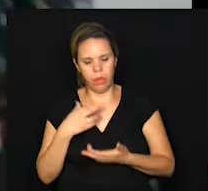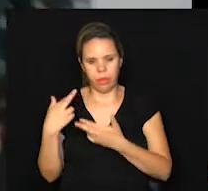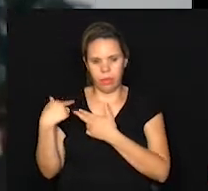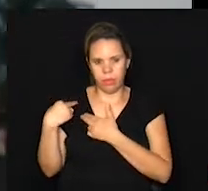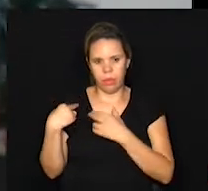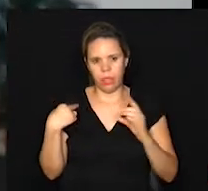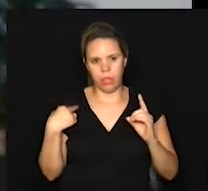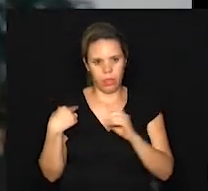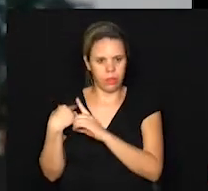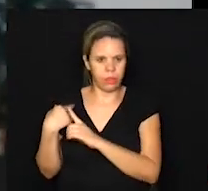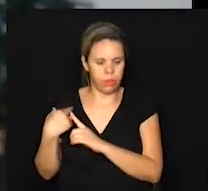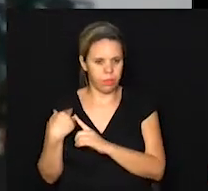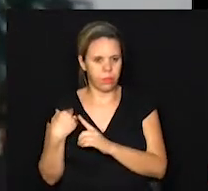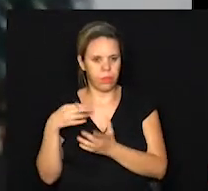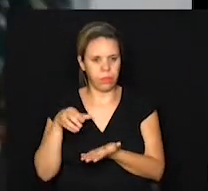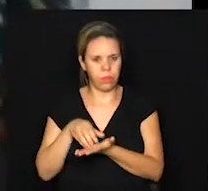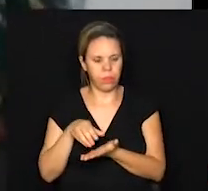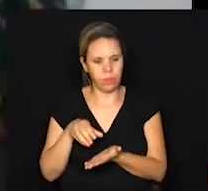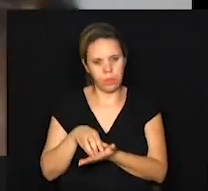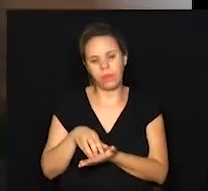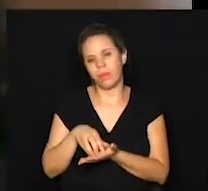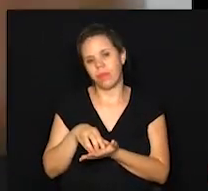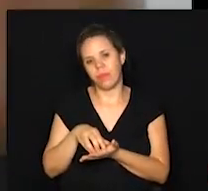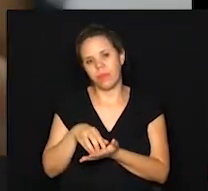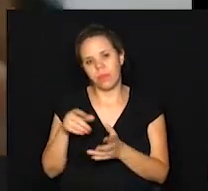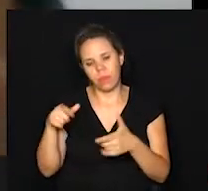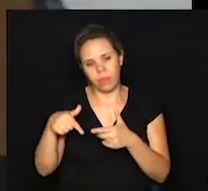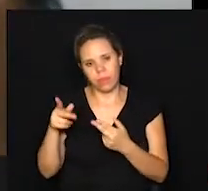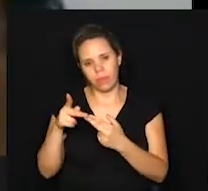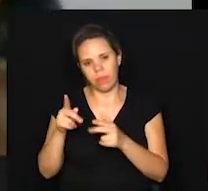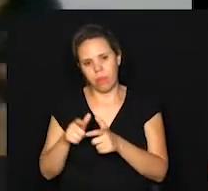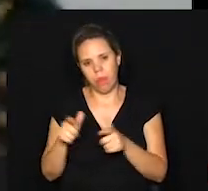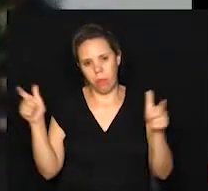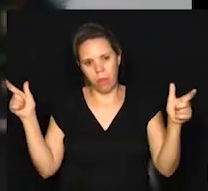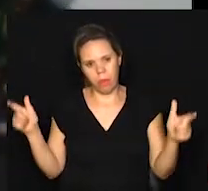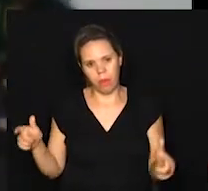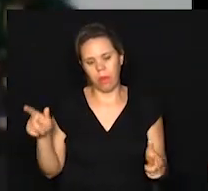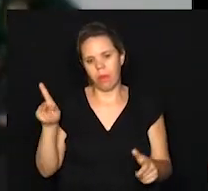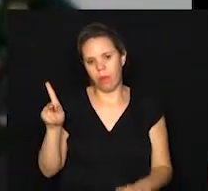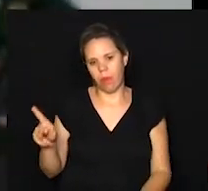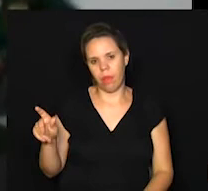coordenação do Campus Paraíso, que é o maior campus dele.